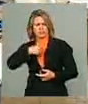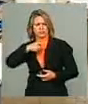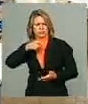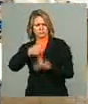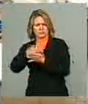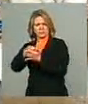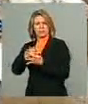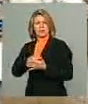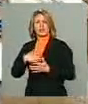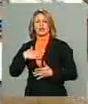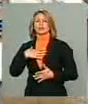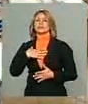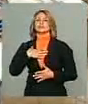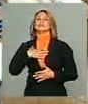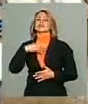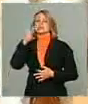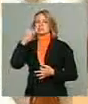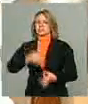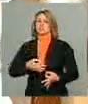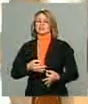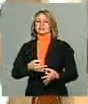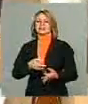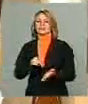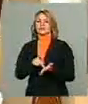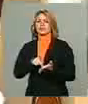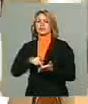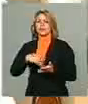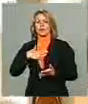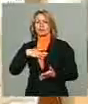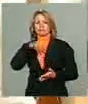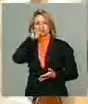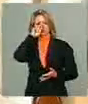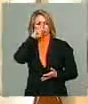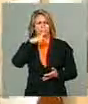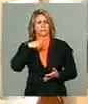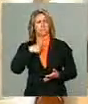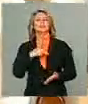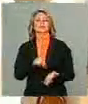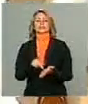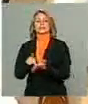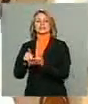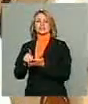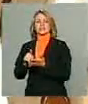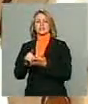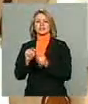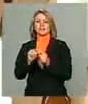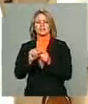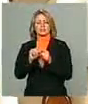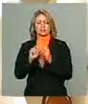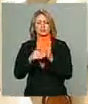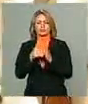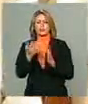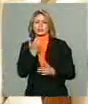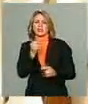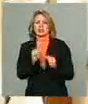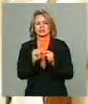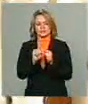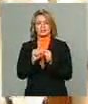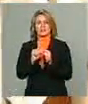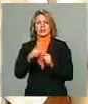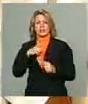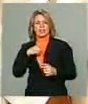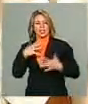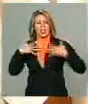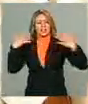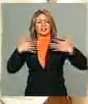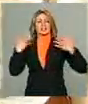rígida eu sou sincera comigo eu sou dona do meu nariz eu sou dona de das minhas atitudes Então eu tenho